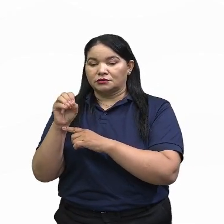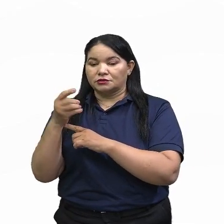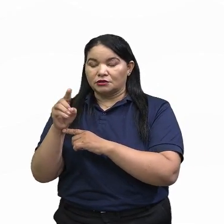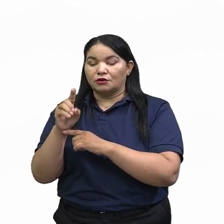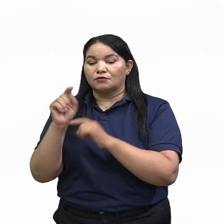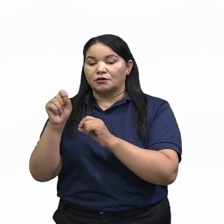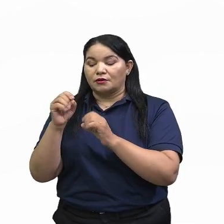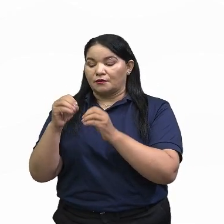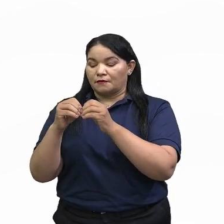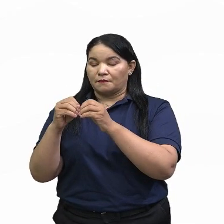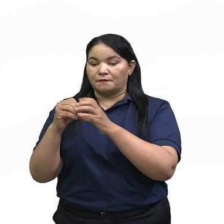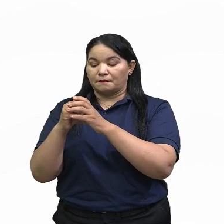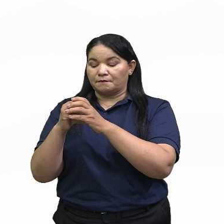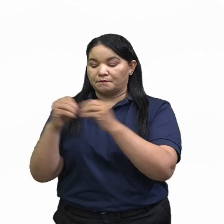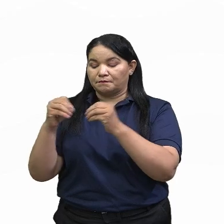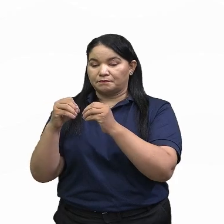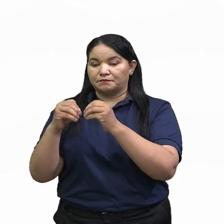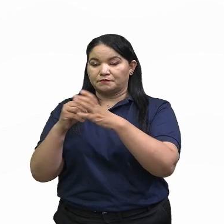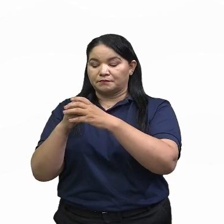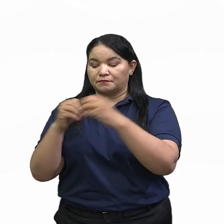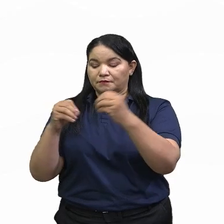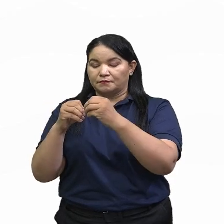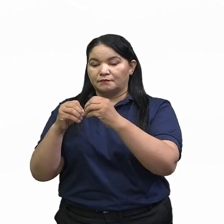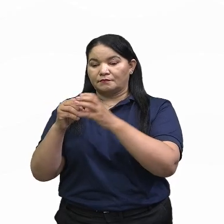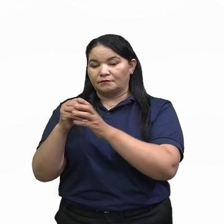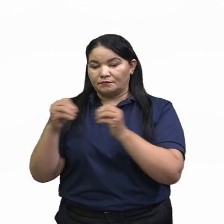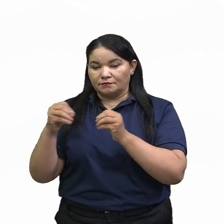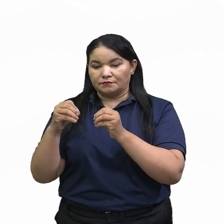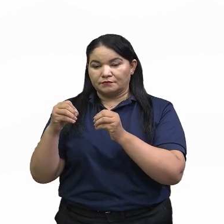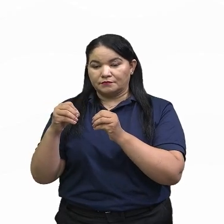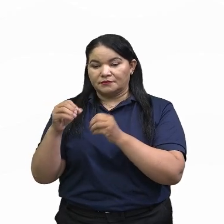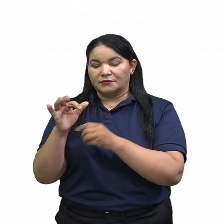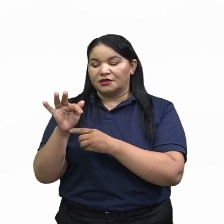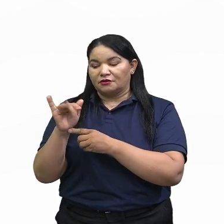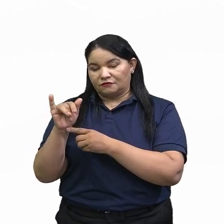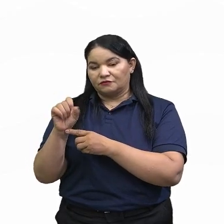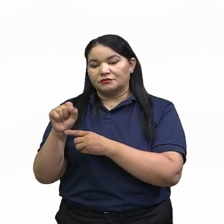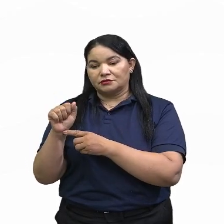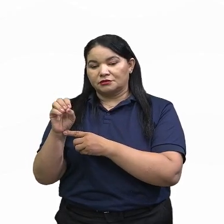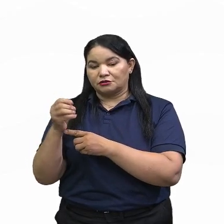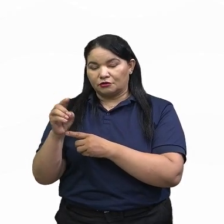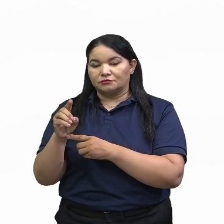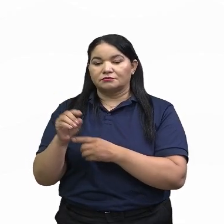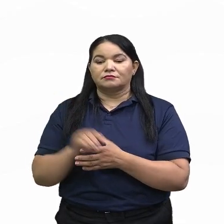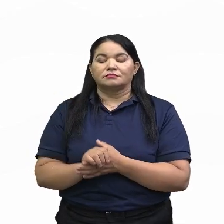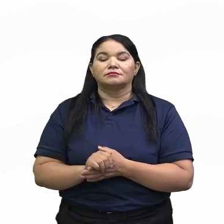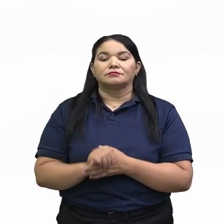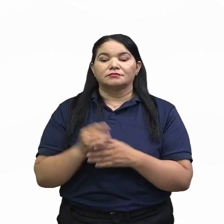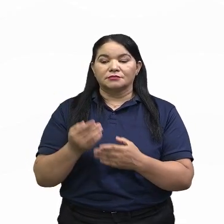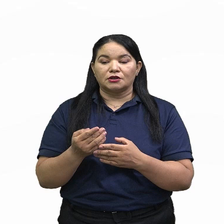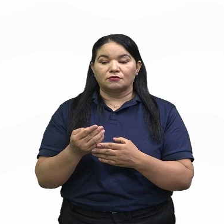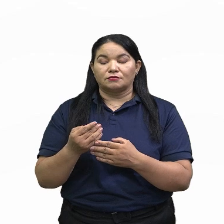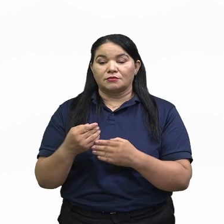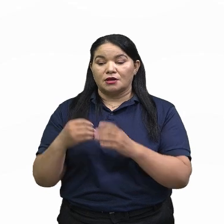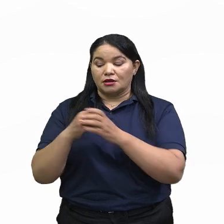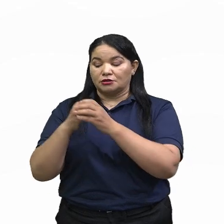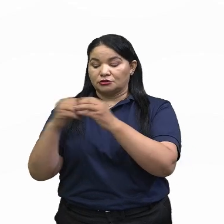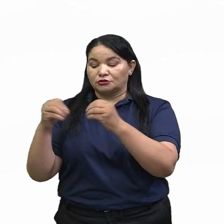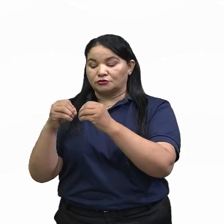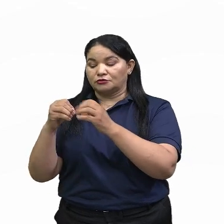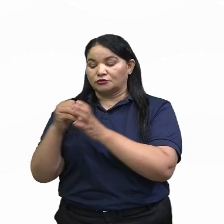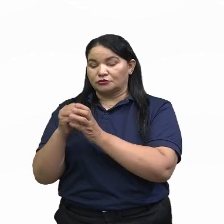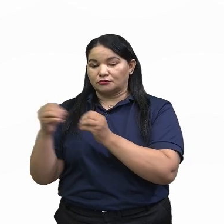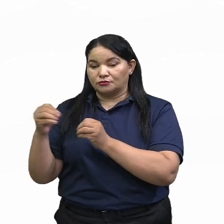e eles se transformam em outros. Muito bem. Logo, fissão nuclear ocorre a divisão de um